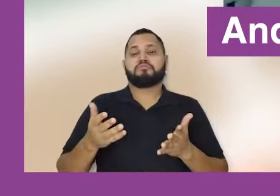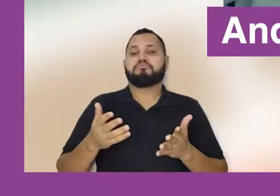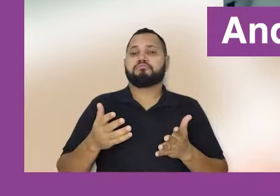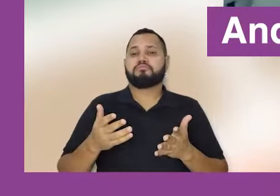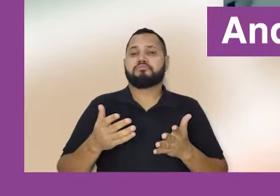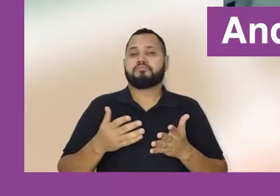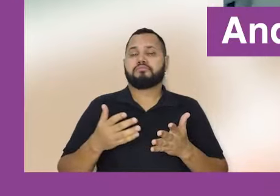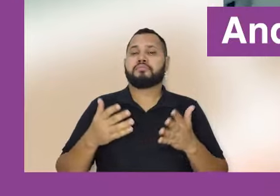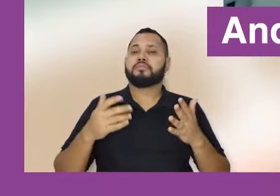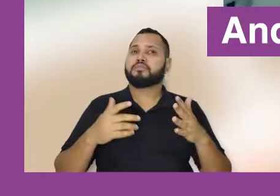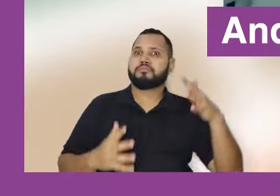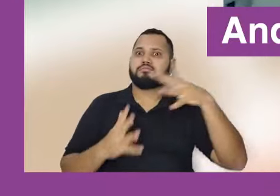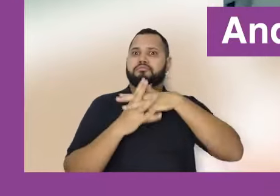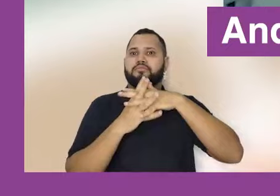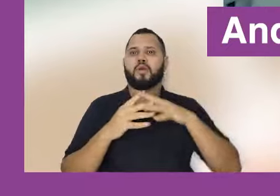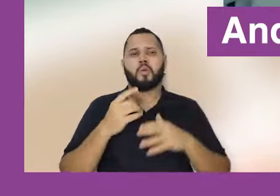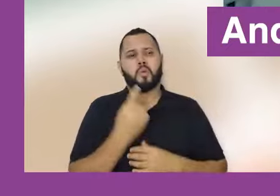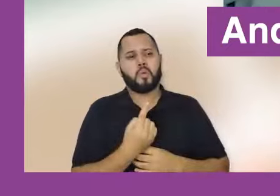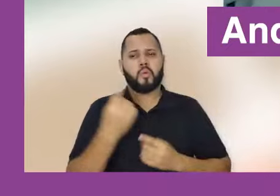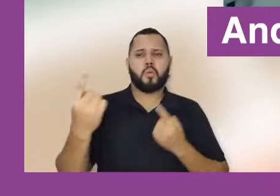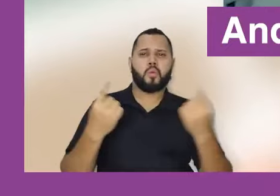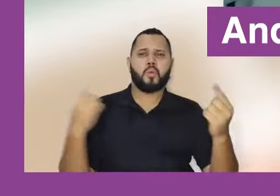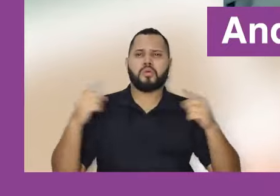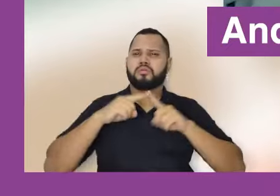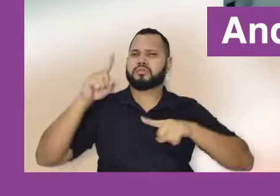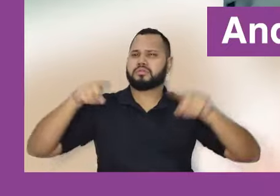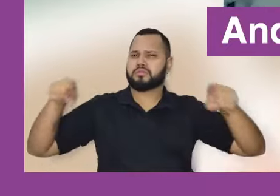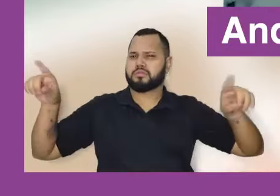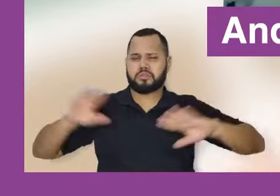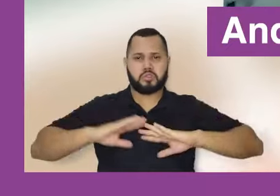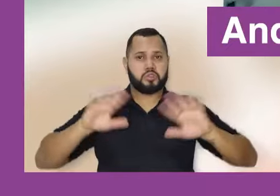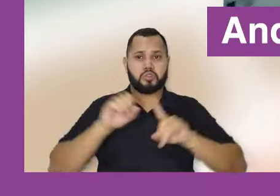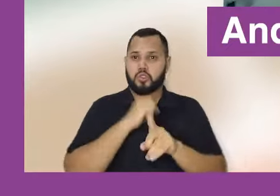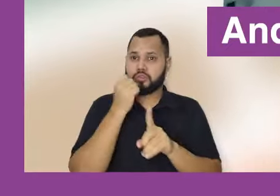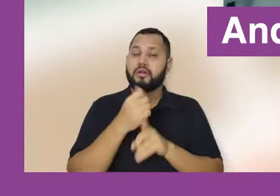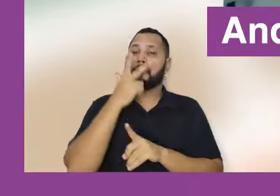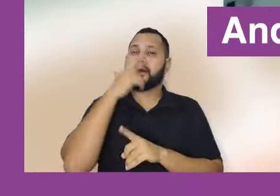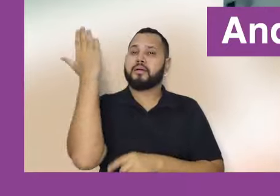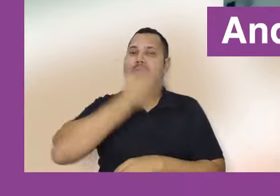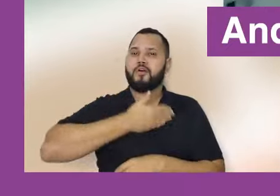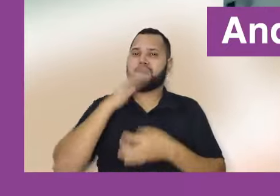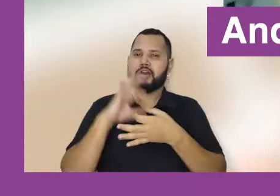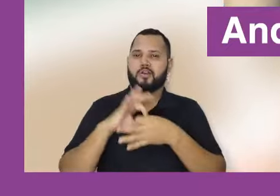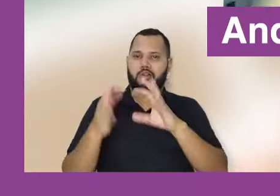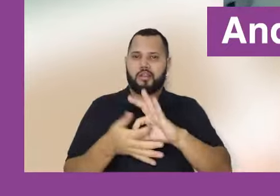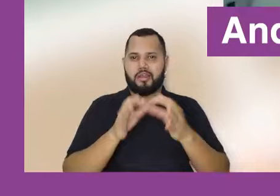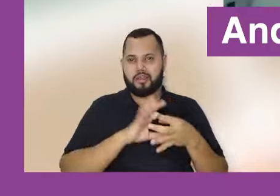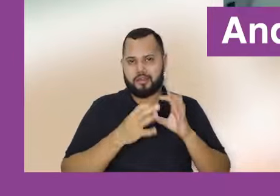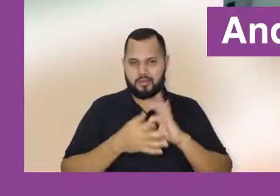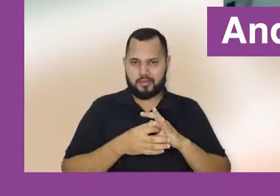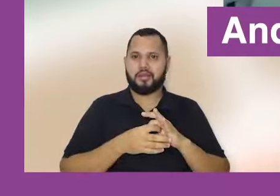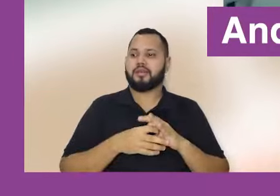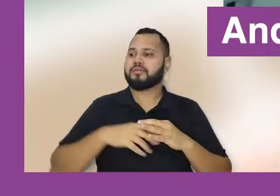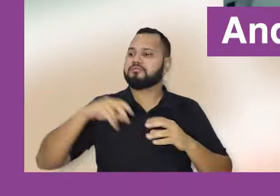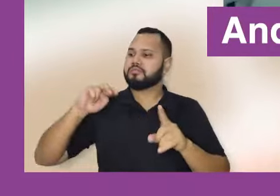né ultrapassa um ou outro marcador social então conecta aí diversas